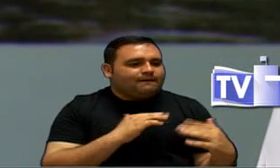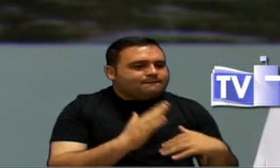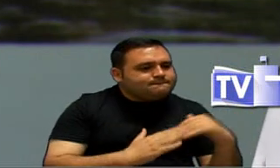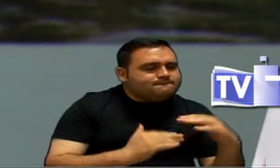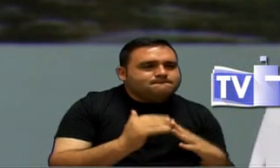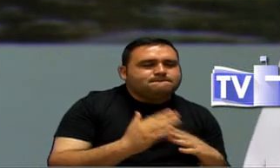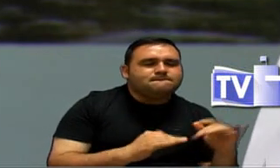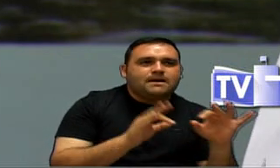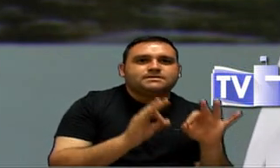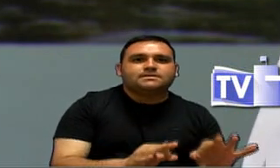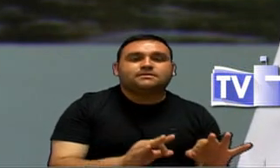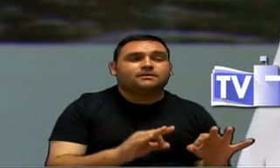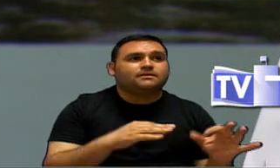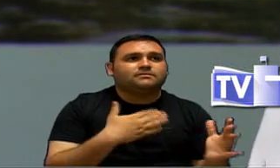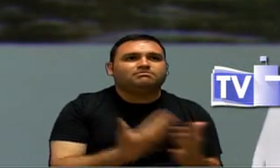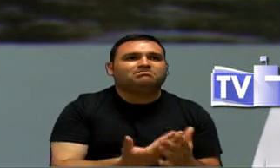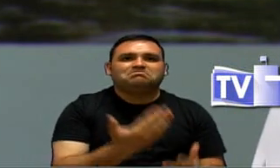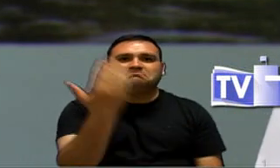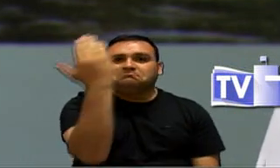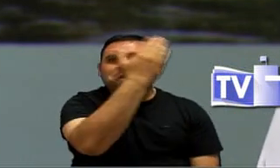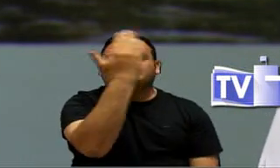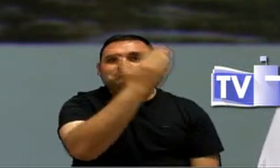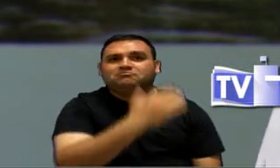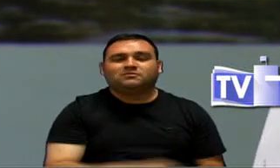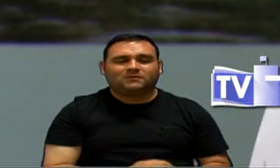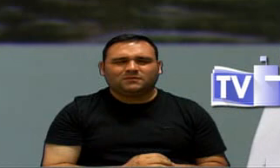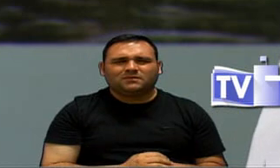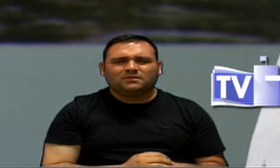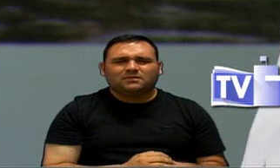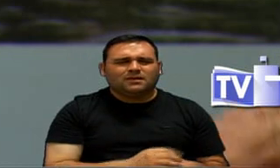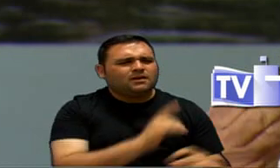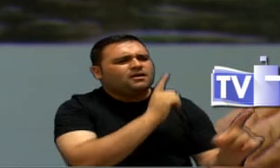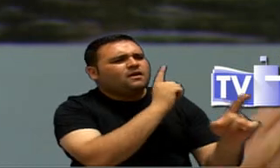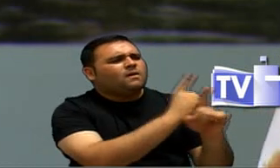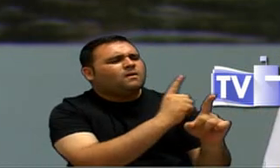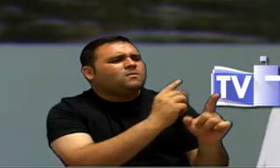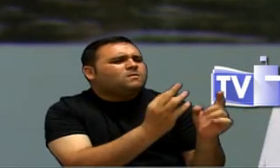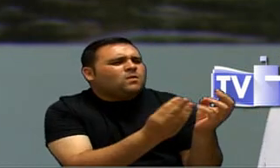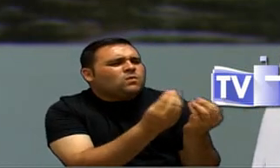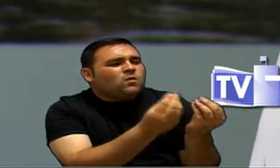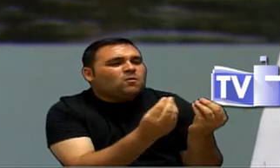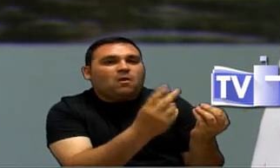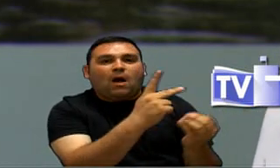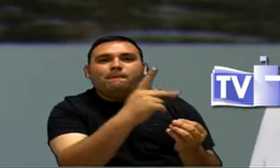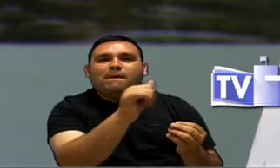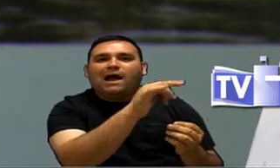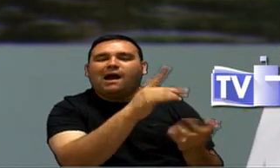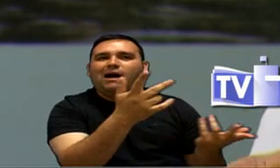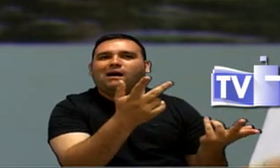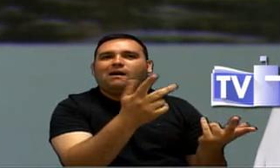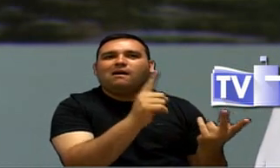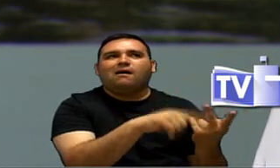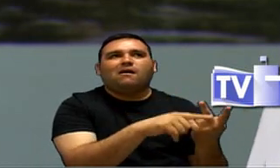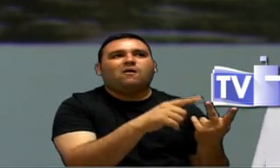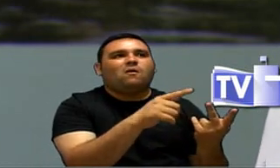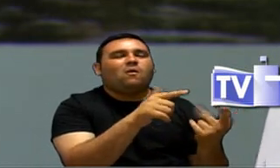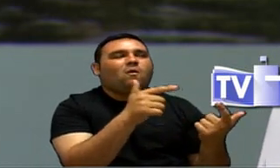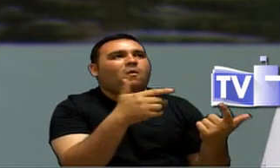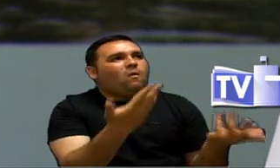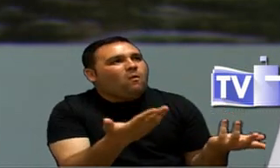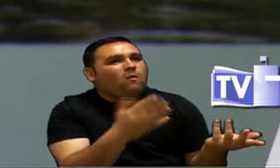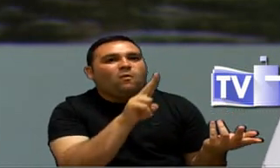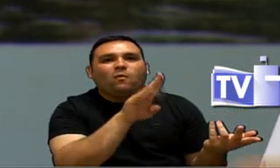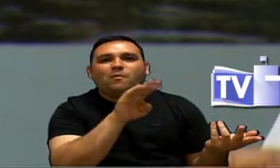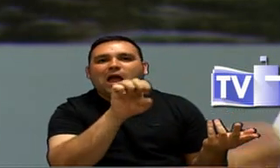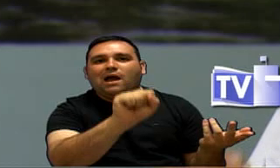procedimento específico que até hoje a gente não viu. Como que se identifica num PA, como se identifica numa unidade básica